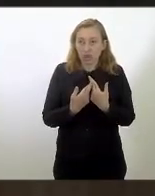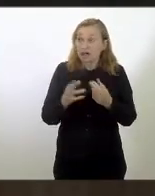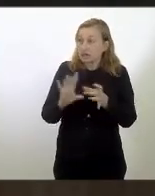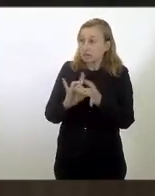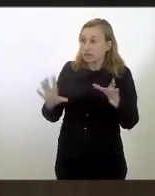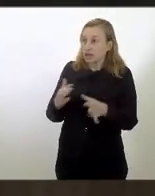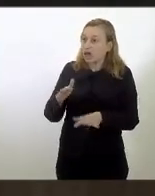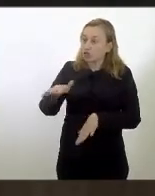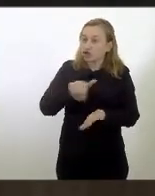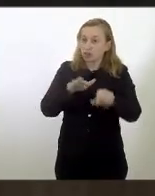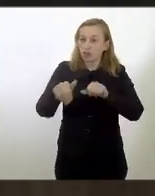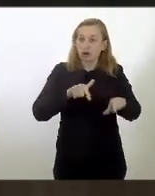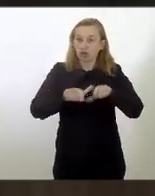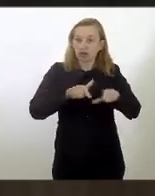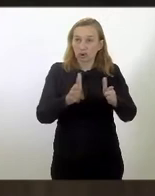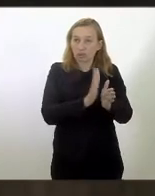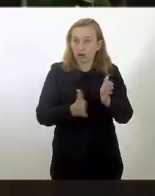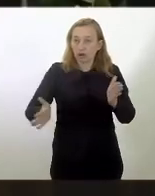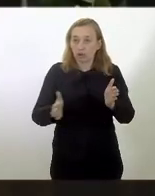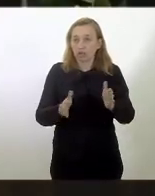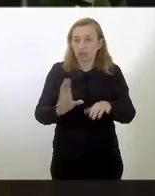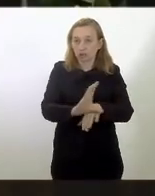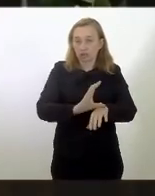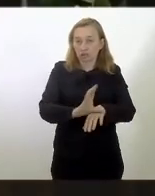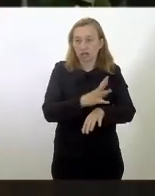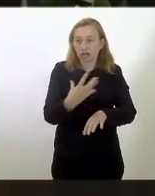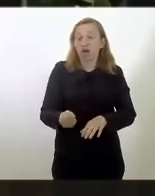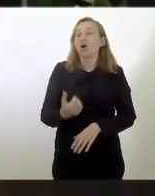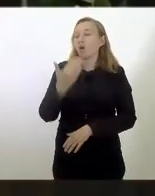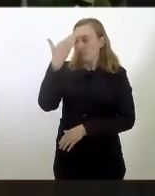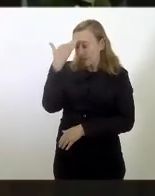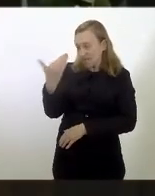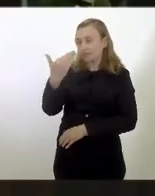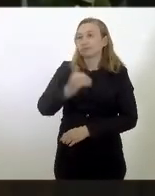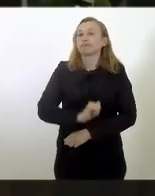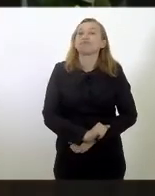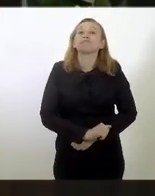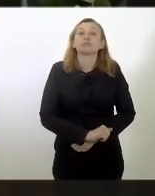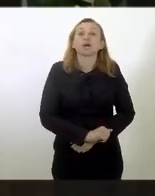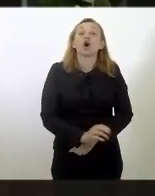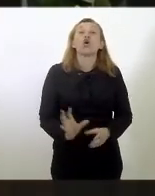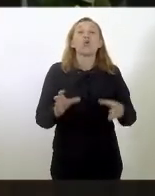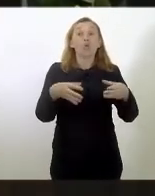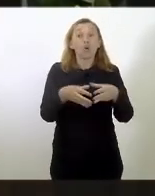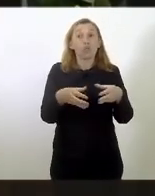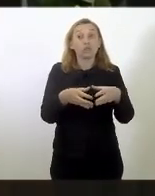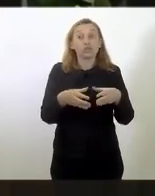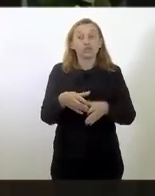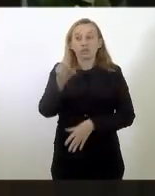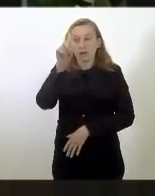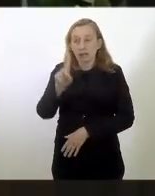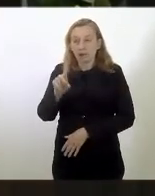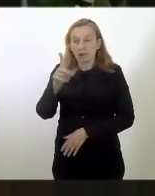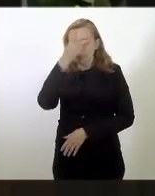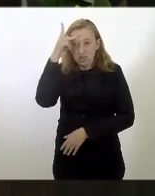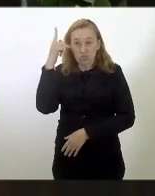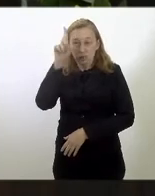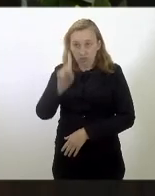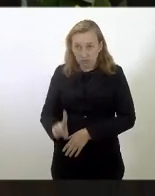chamo os trabalhos à ordem, parecer pela constitucionalidade. Eu agradeço. Pela Comissão da Pessoa com